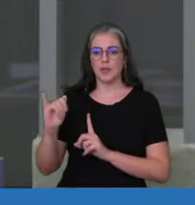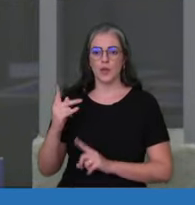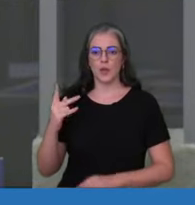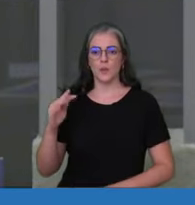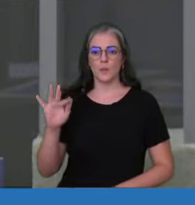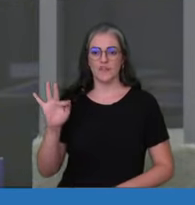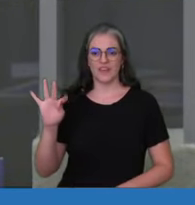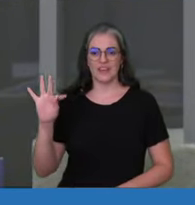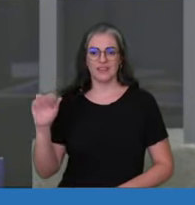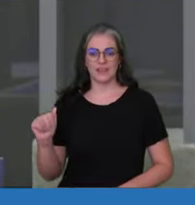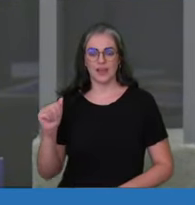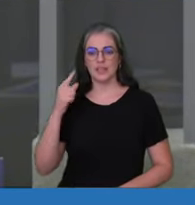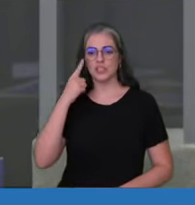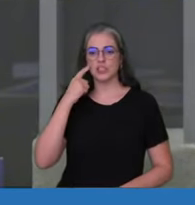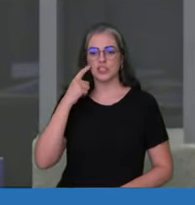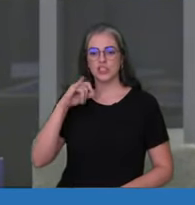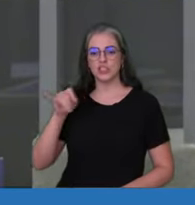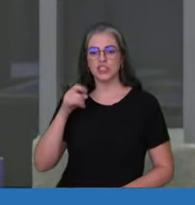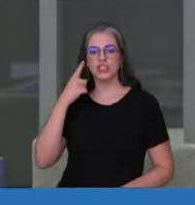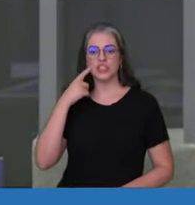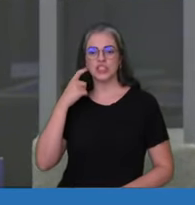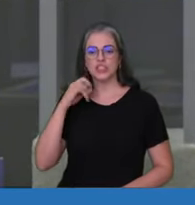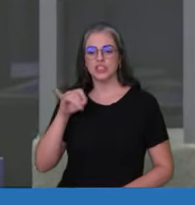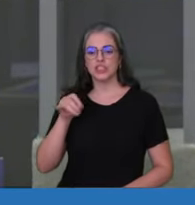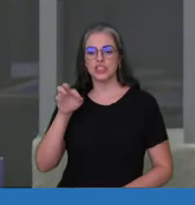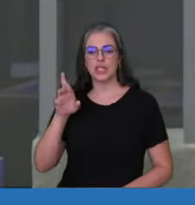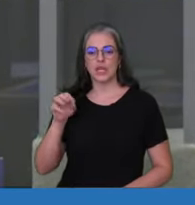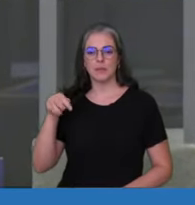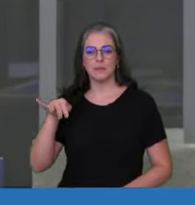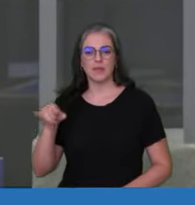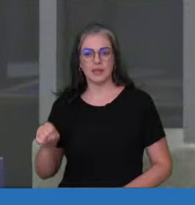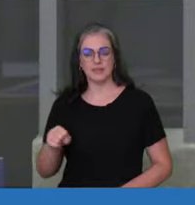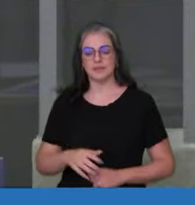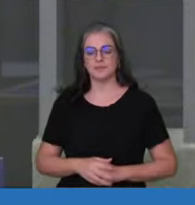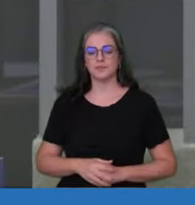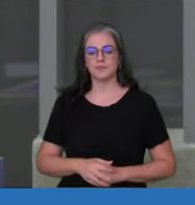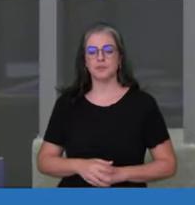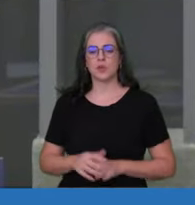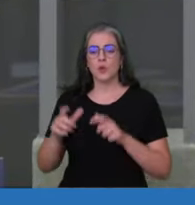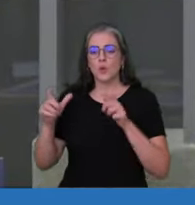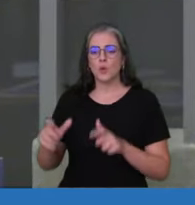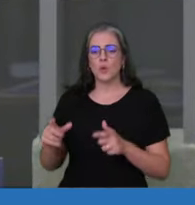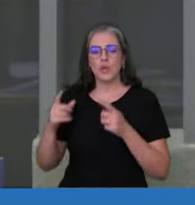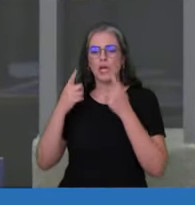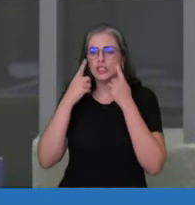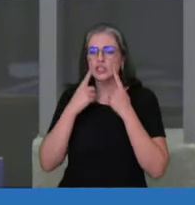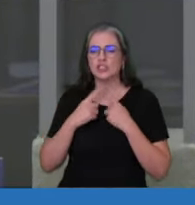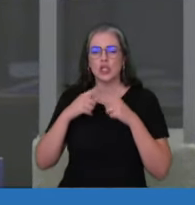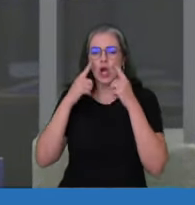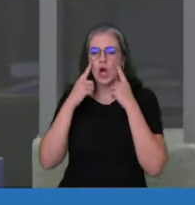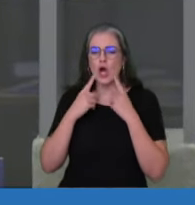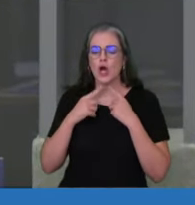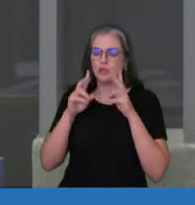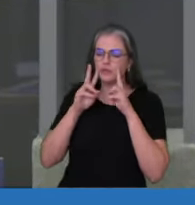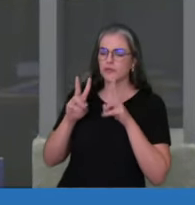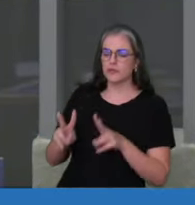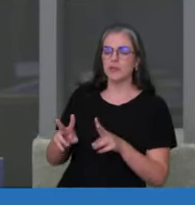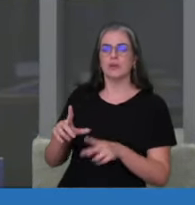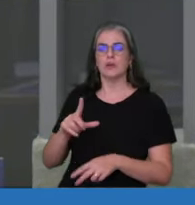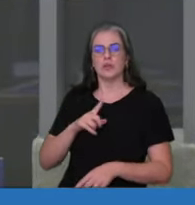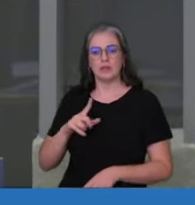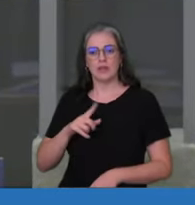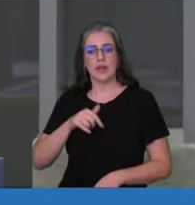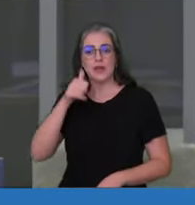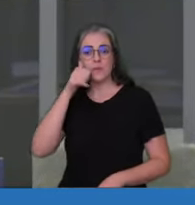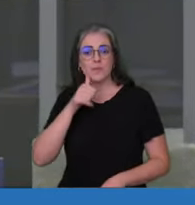em Ramá, Ramalá, de choro sentido e lamentação. Era Raquel